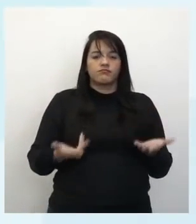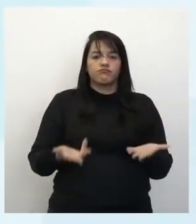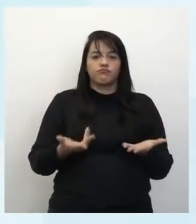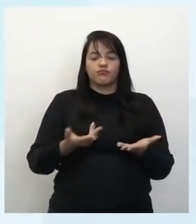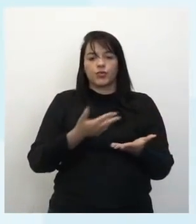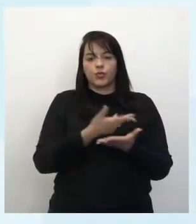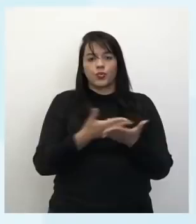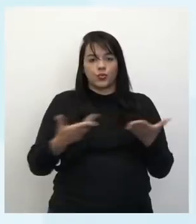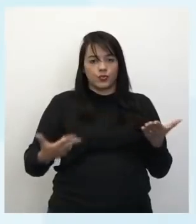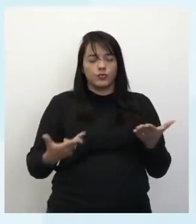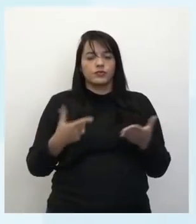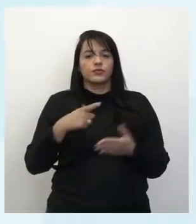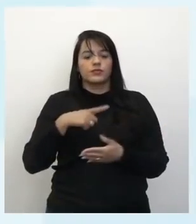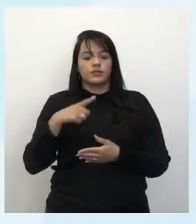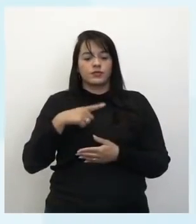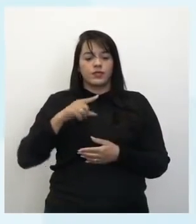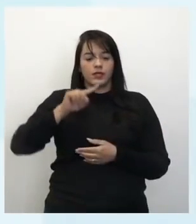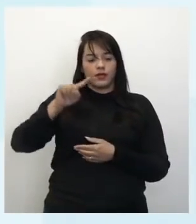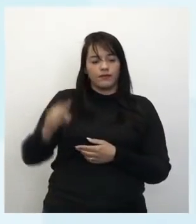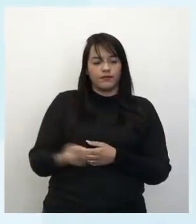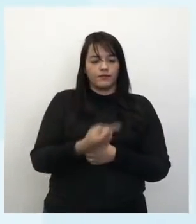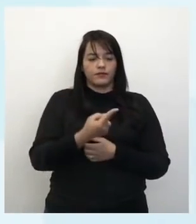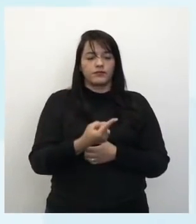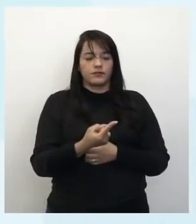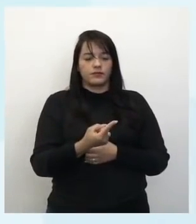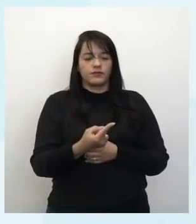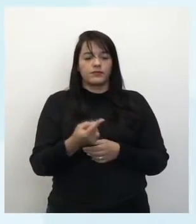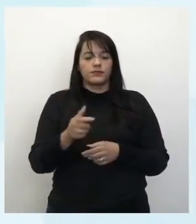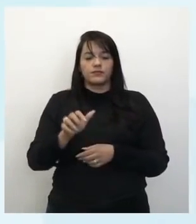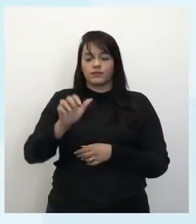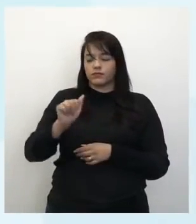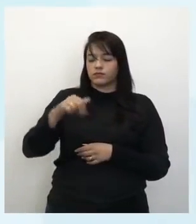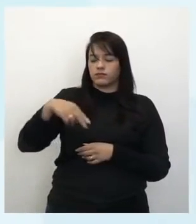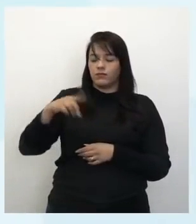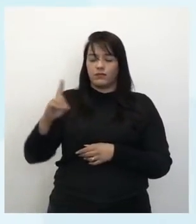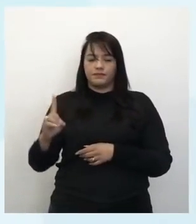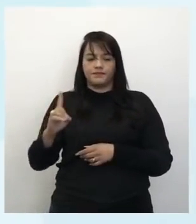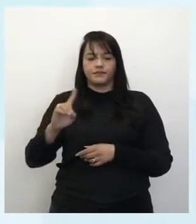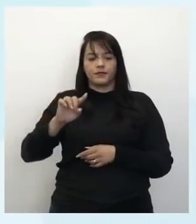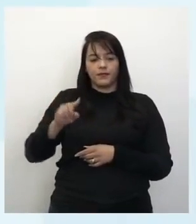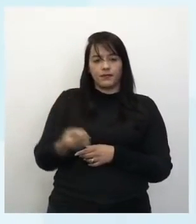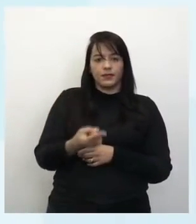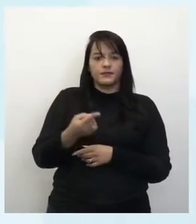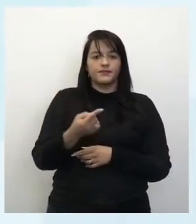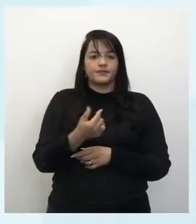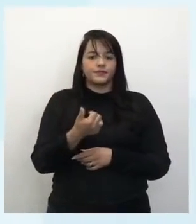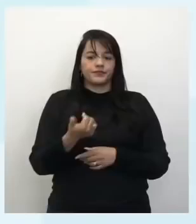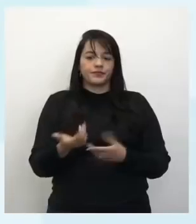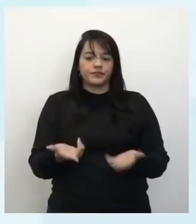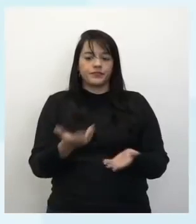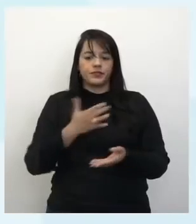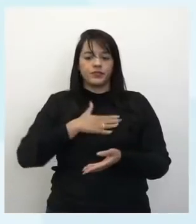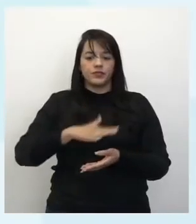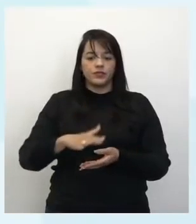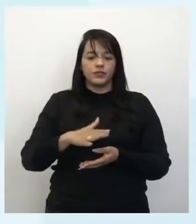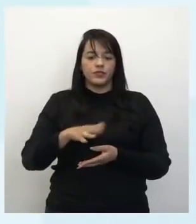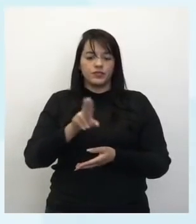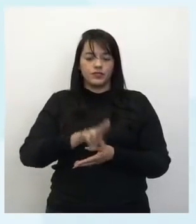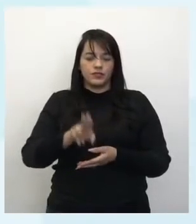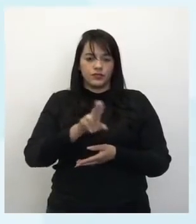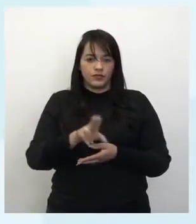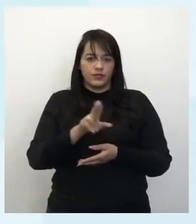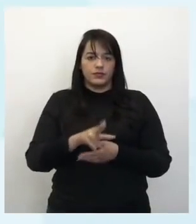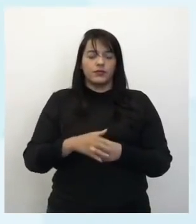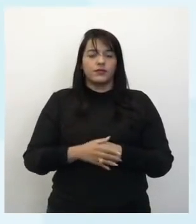de coisas e aí tem a vírgula antes do end, né? Em português a gente não gosta de usar isso, né? Professores de português não gostam,